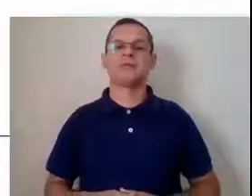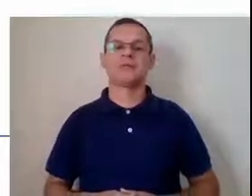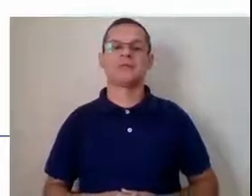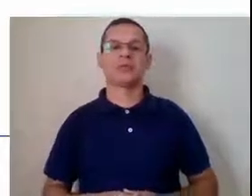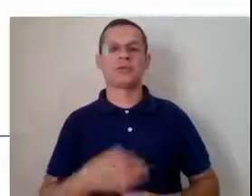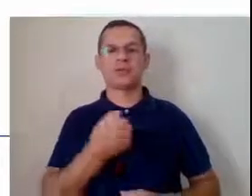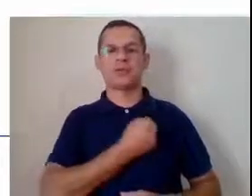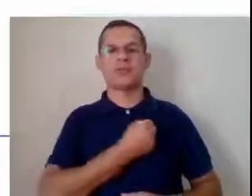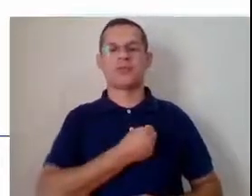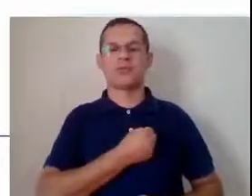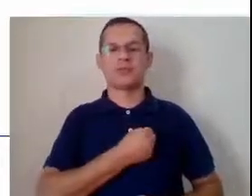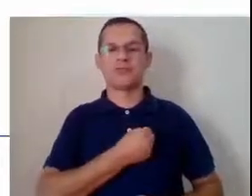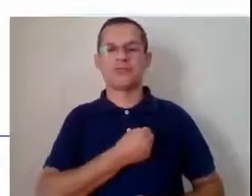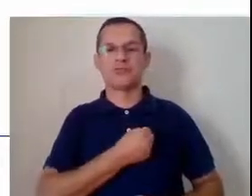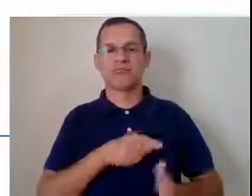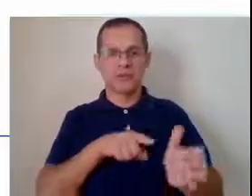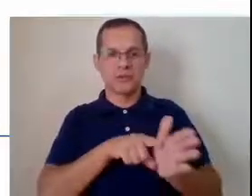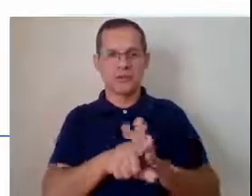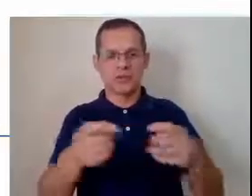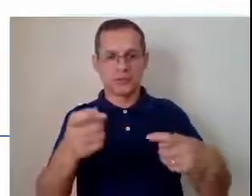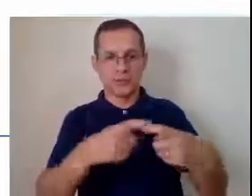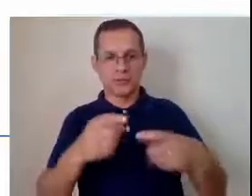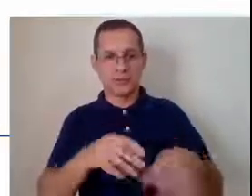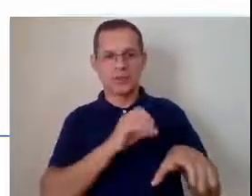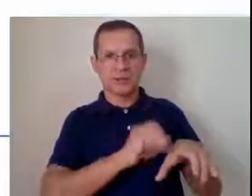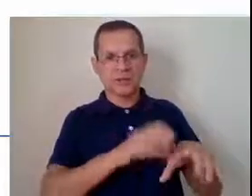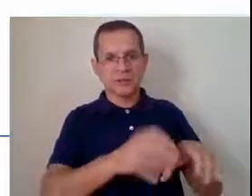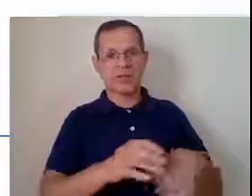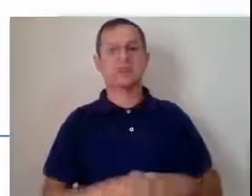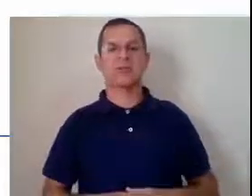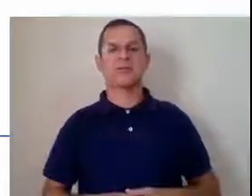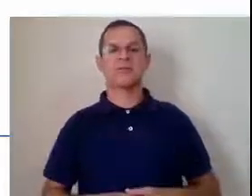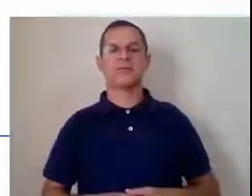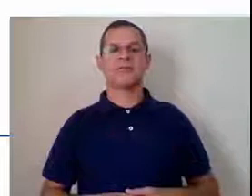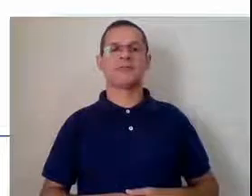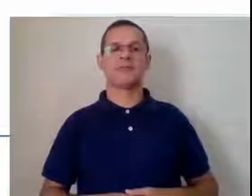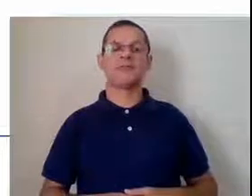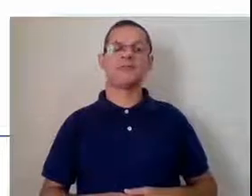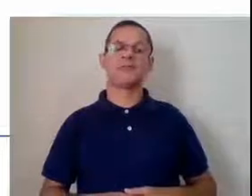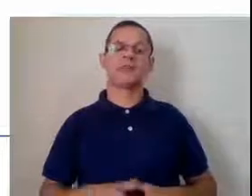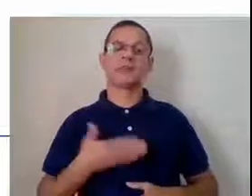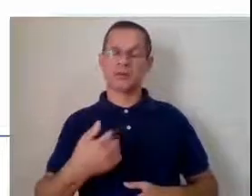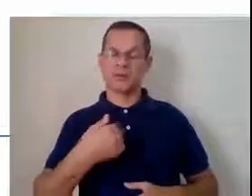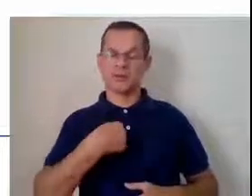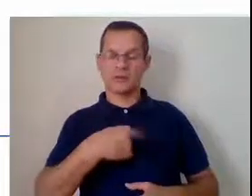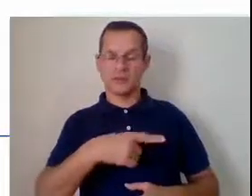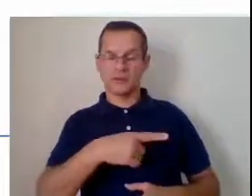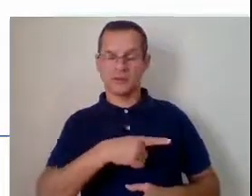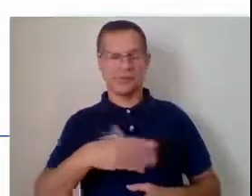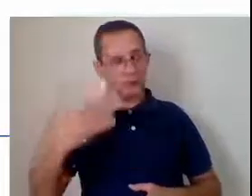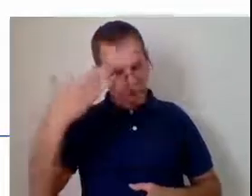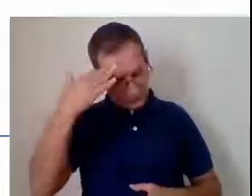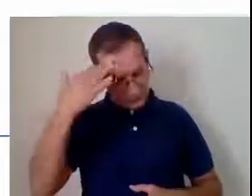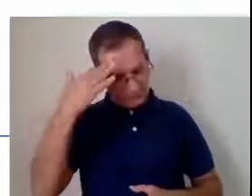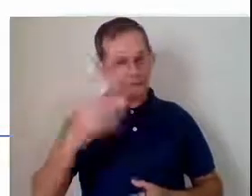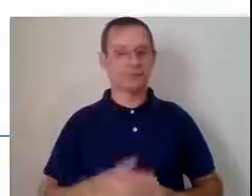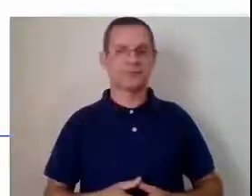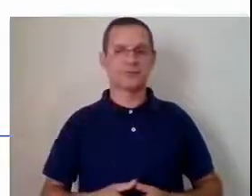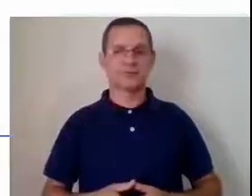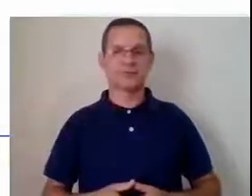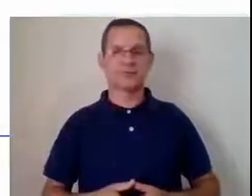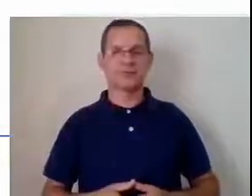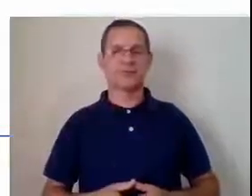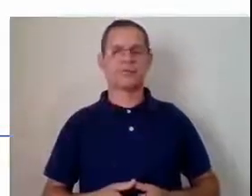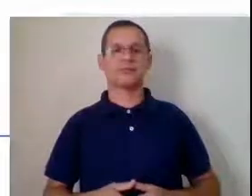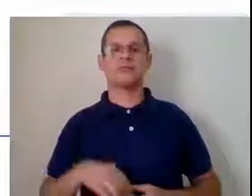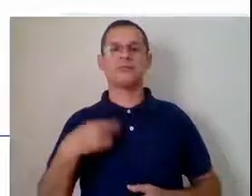do número de consultas, né, e do saneamento básico. Então, eu cheguei à conclusão que aqui